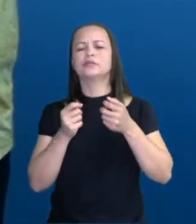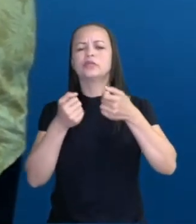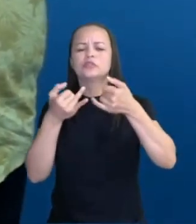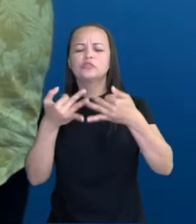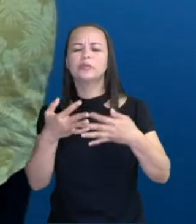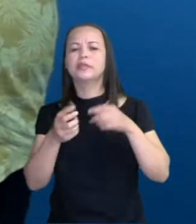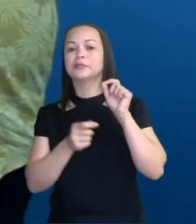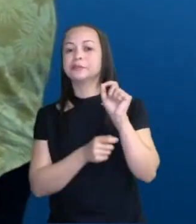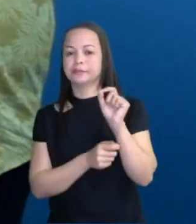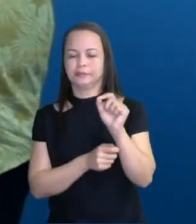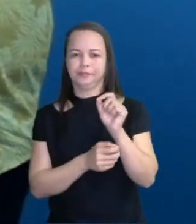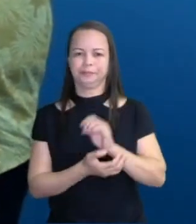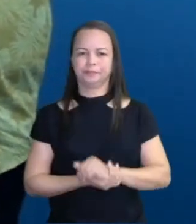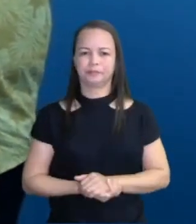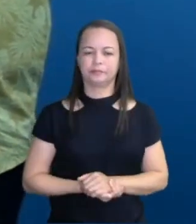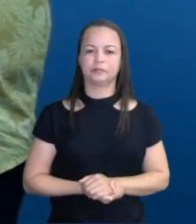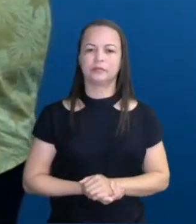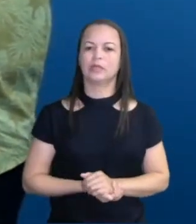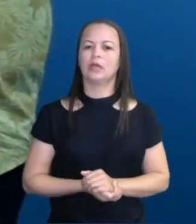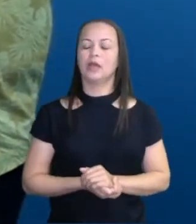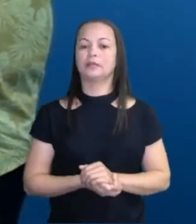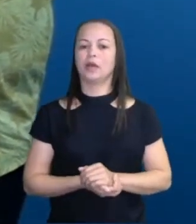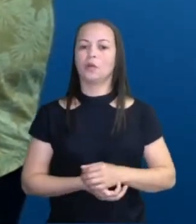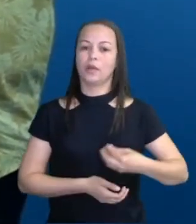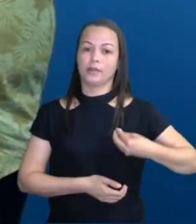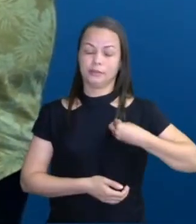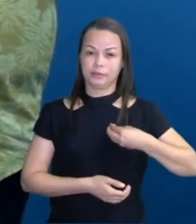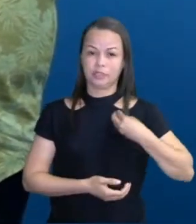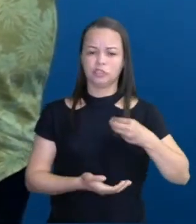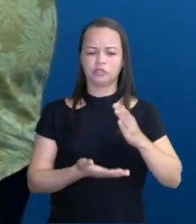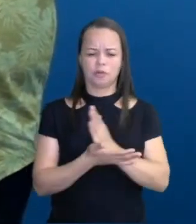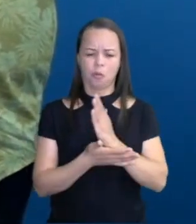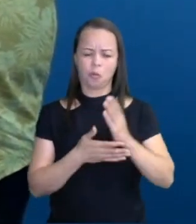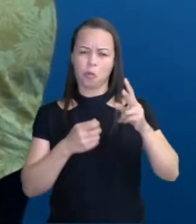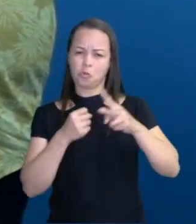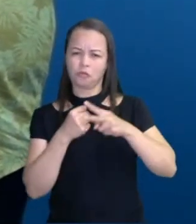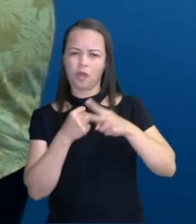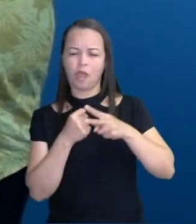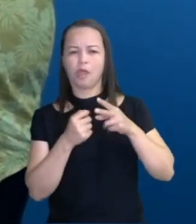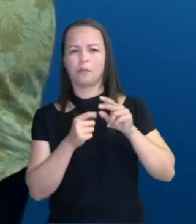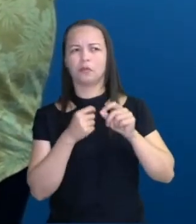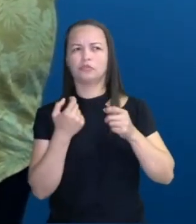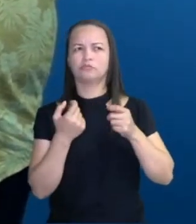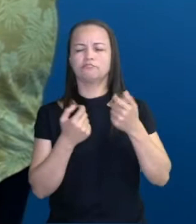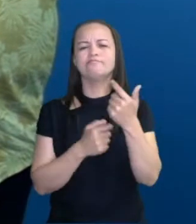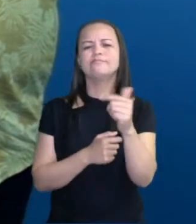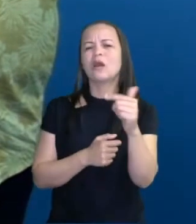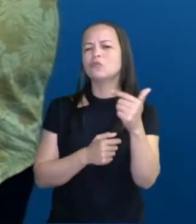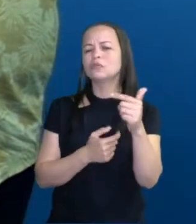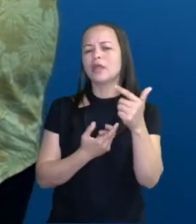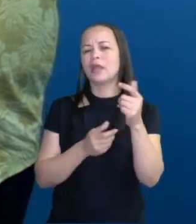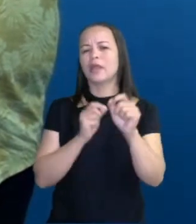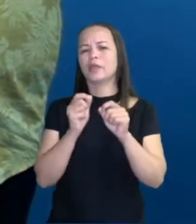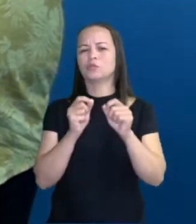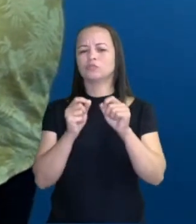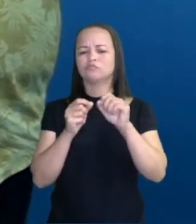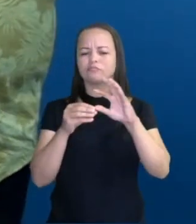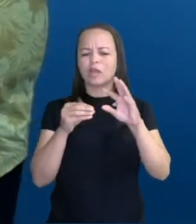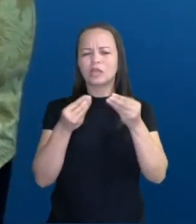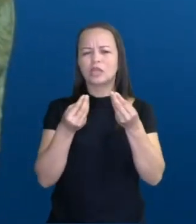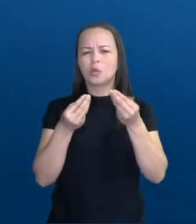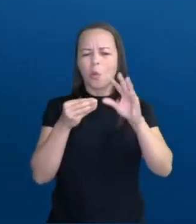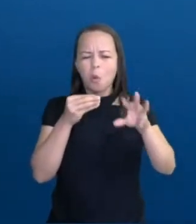estou querendo dizer com isso tá existem alguns verbos que não possuem um sentido